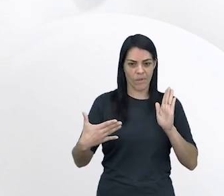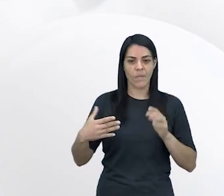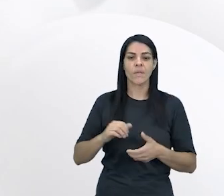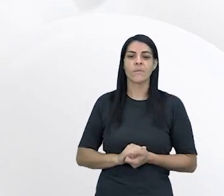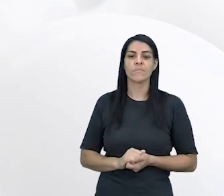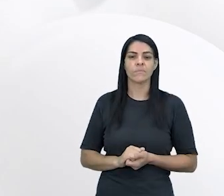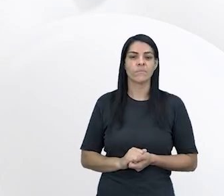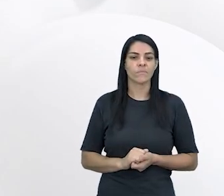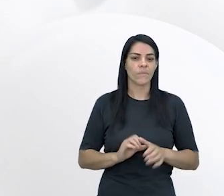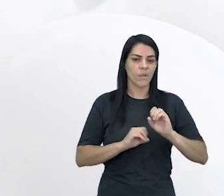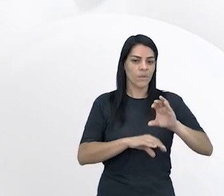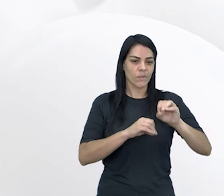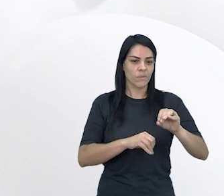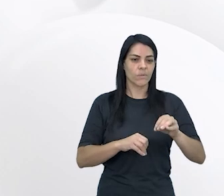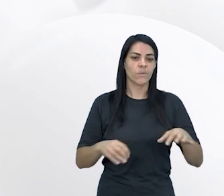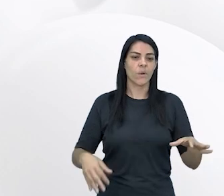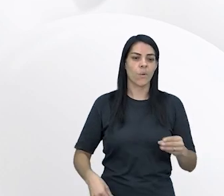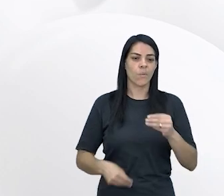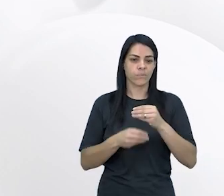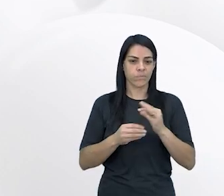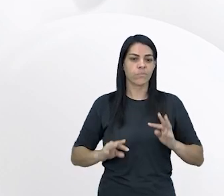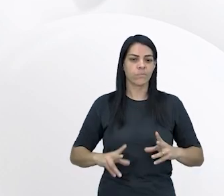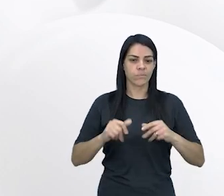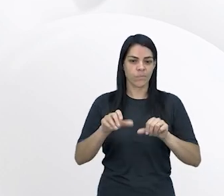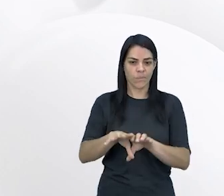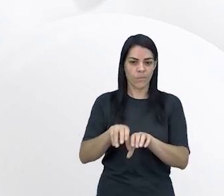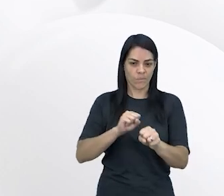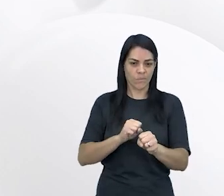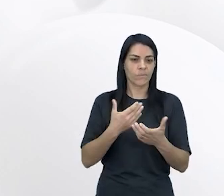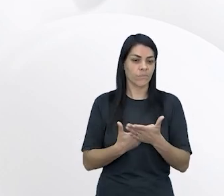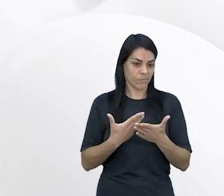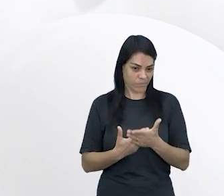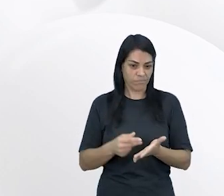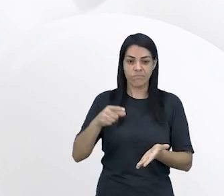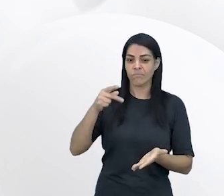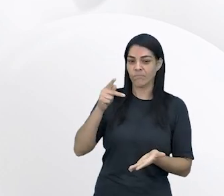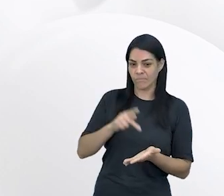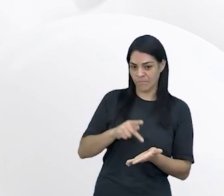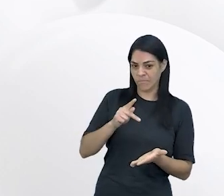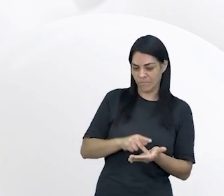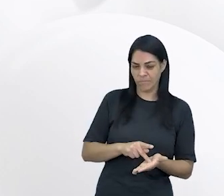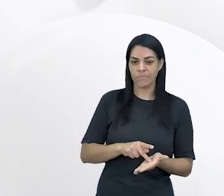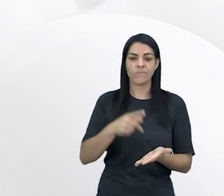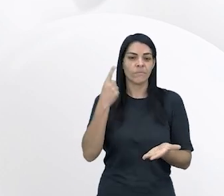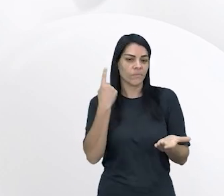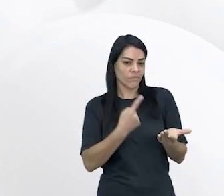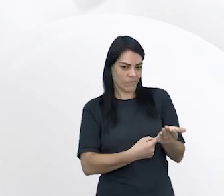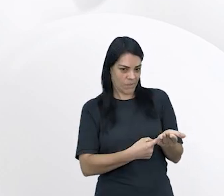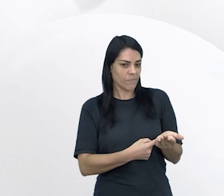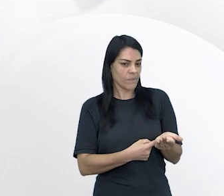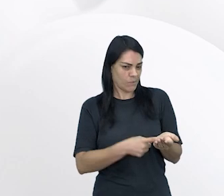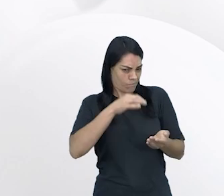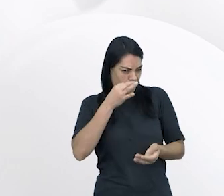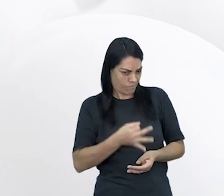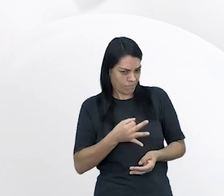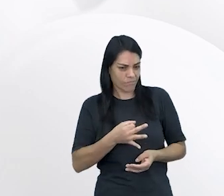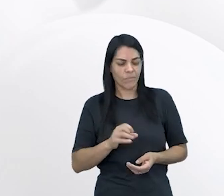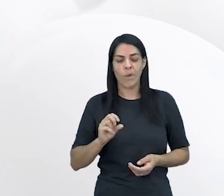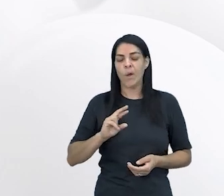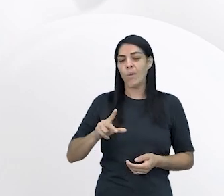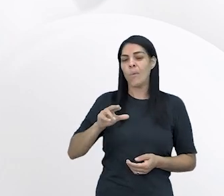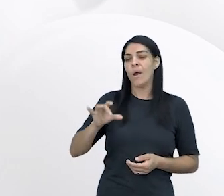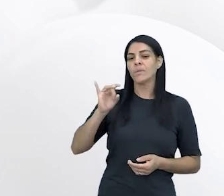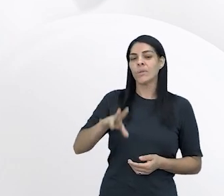educação integral como a base da formação dos estudantes e afirma o compromisso. Então, veja, não é um compromisso